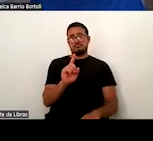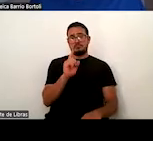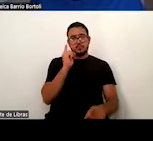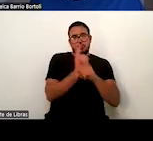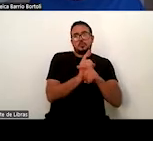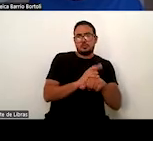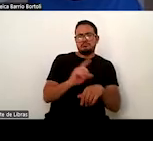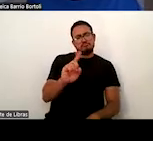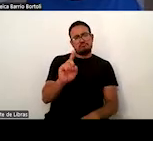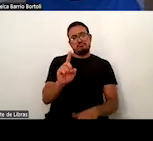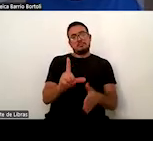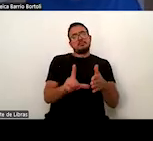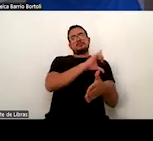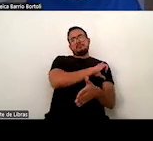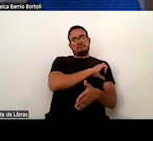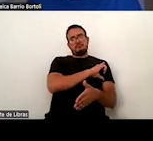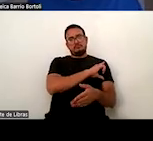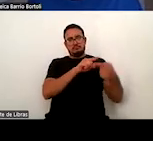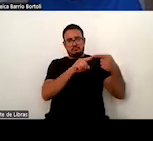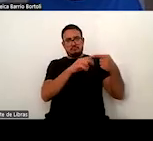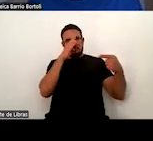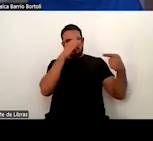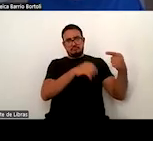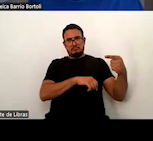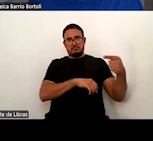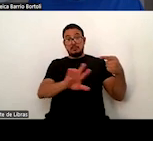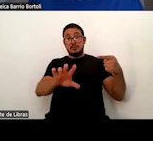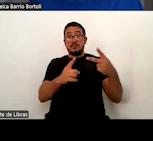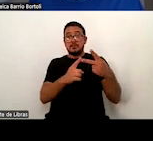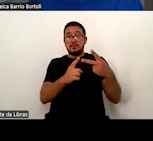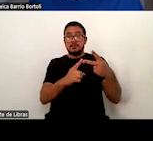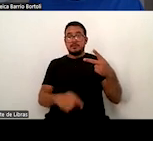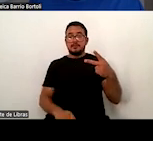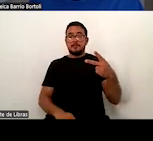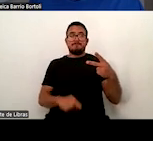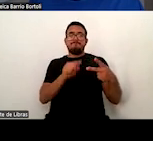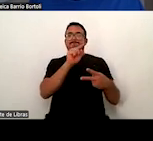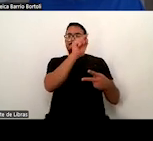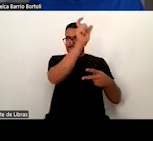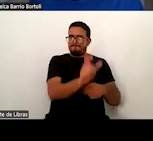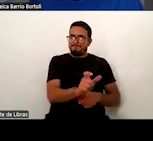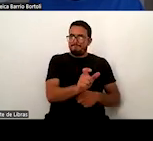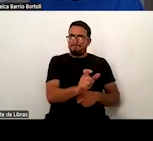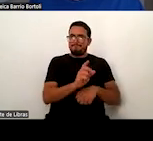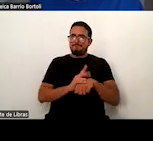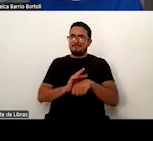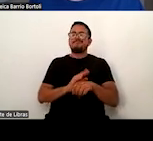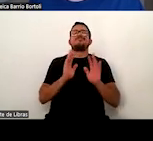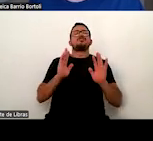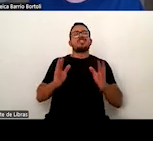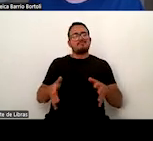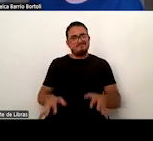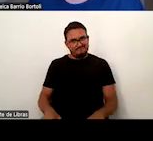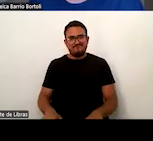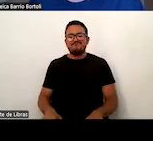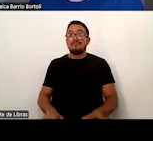pré-doença. Já na secundária, a gente tenta atuar no período que o paciente já está doente, mas a doença está bem